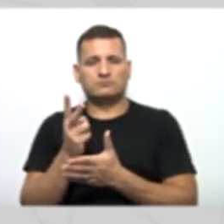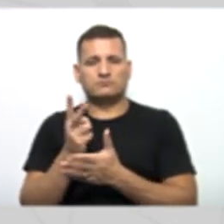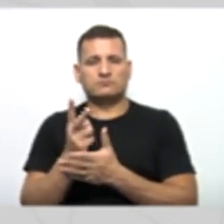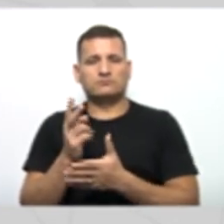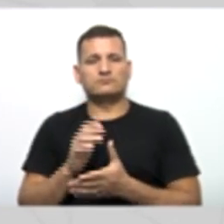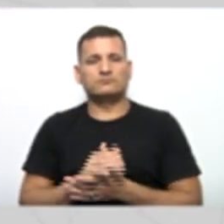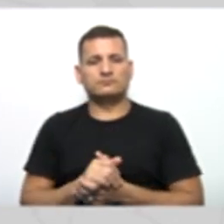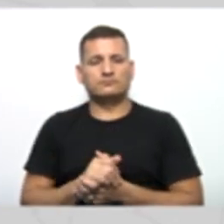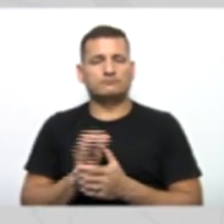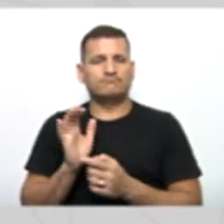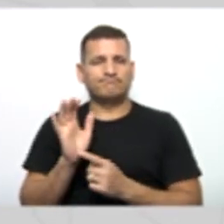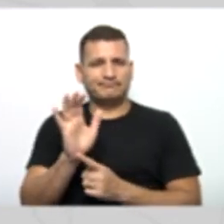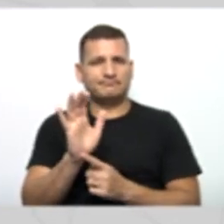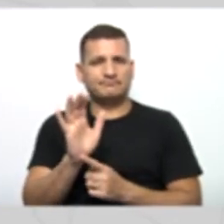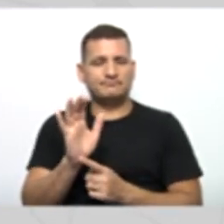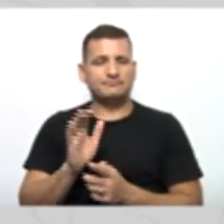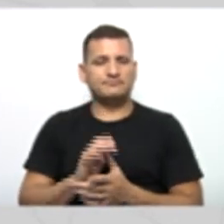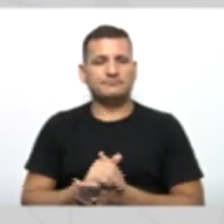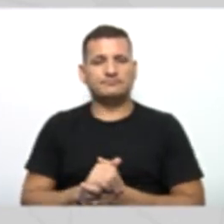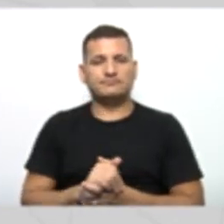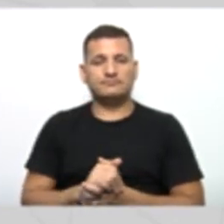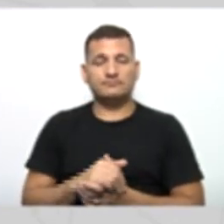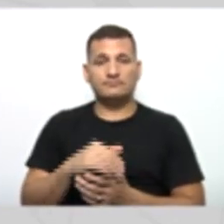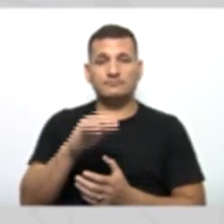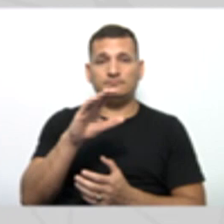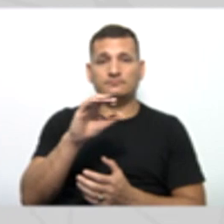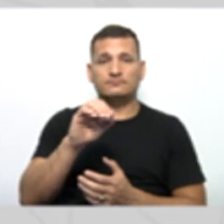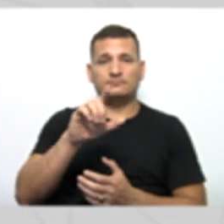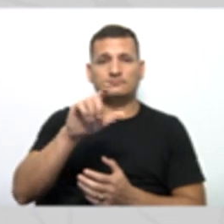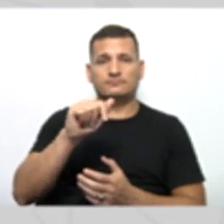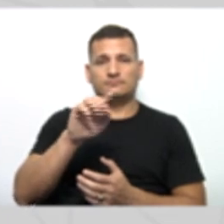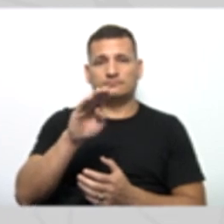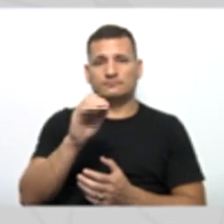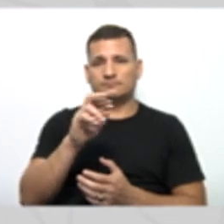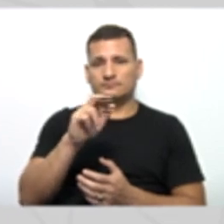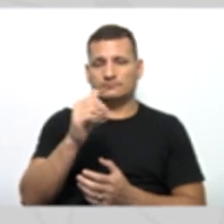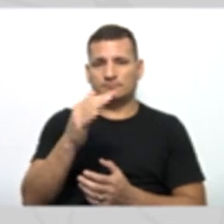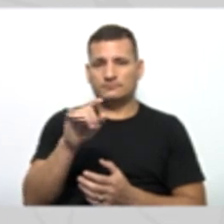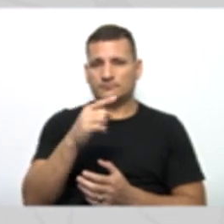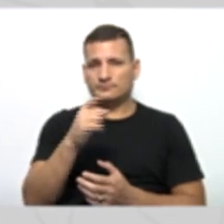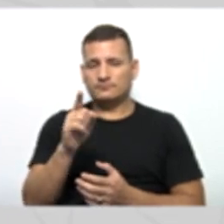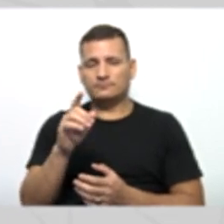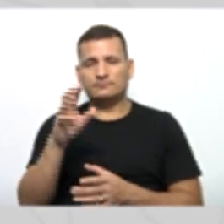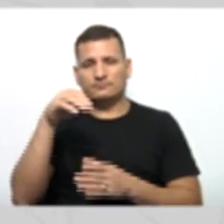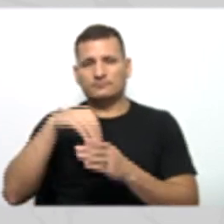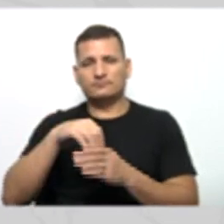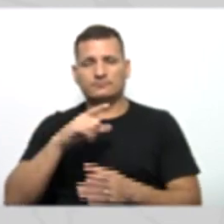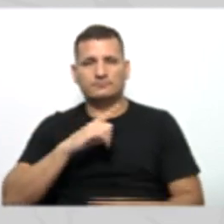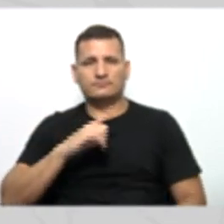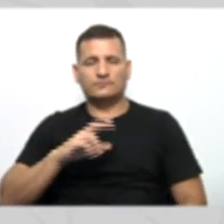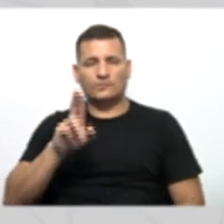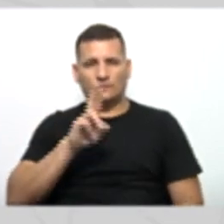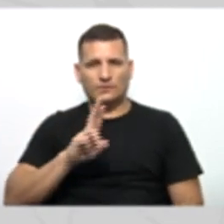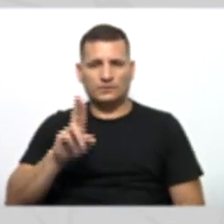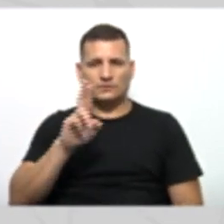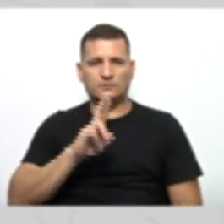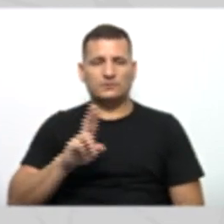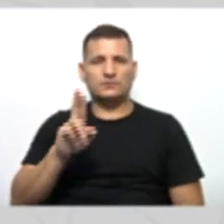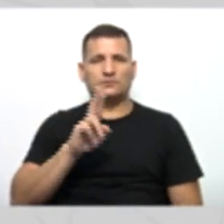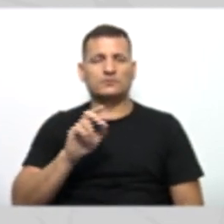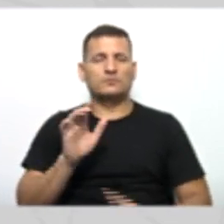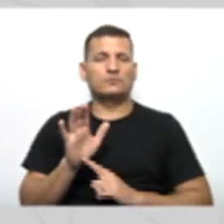ó. Então, o diagrama de colaboração são utilizados especificamente